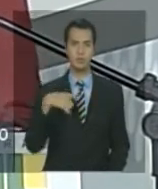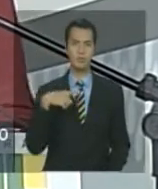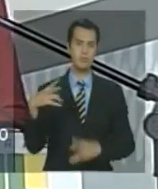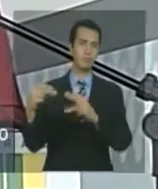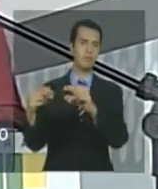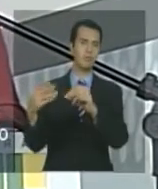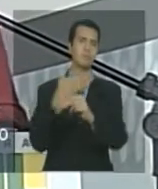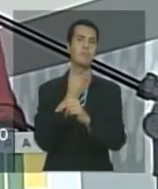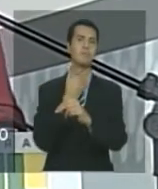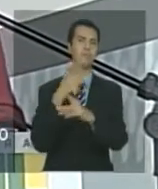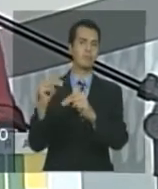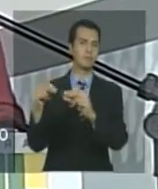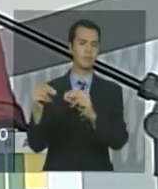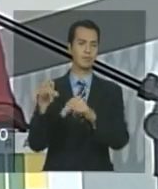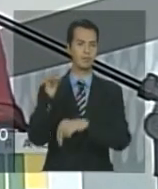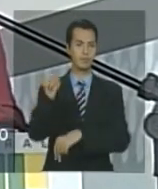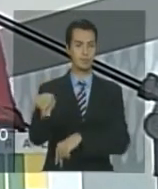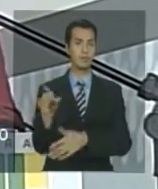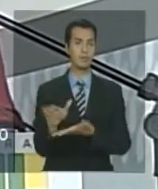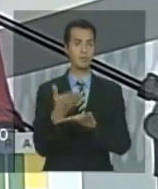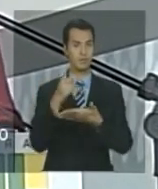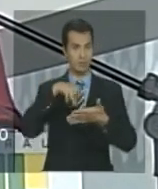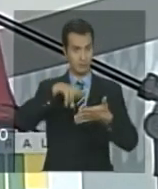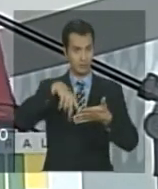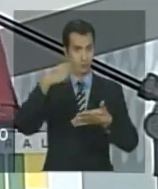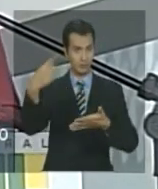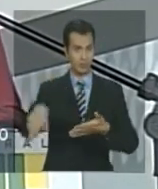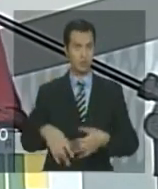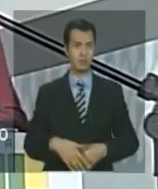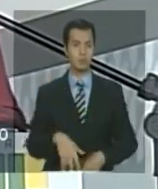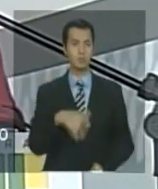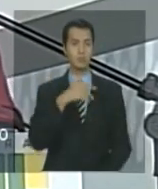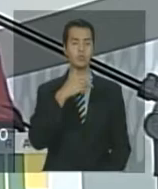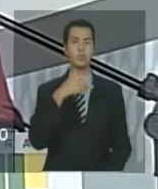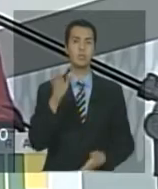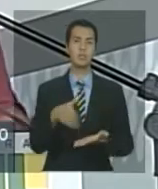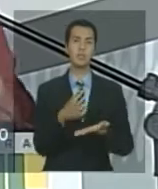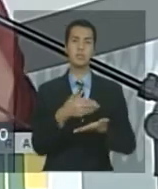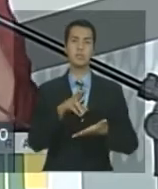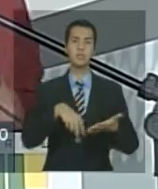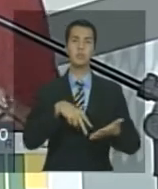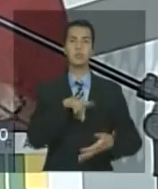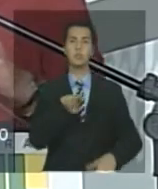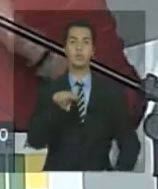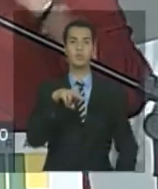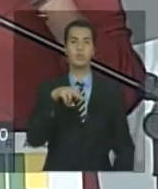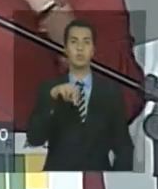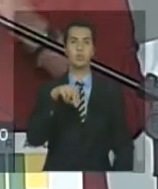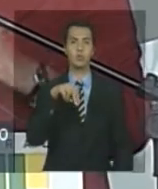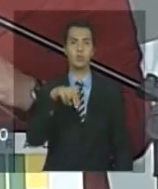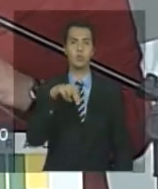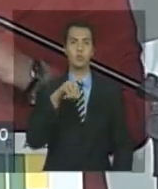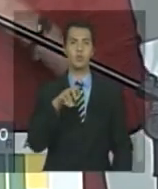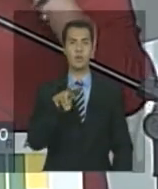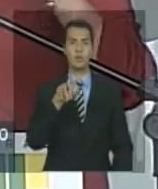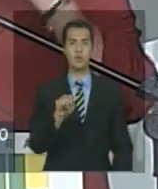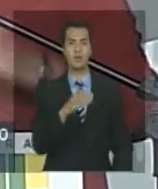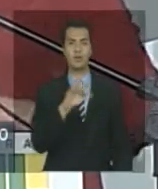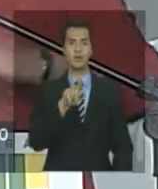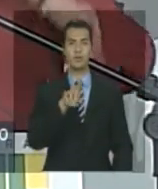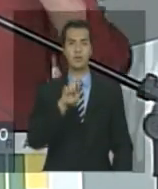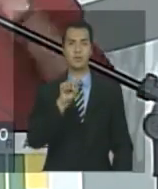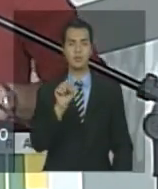Tá? Da leitura do livro dele, A Nova Classe Média, que é, eu acredito, um